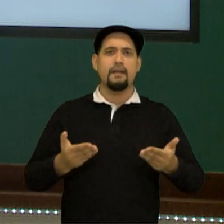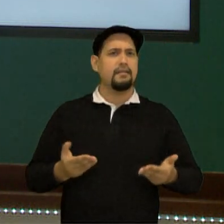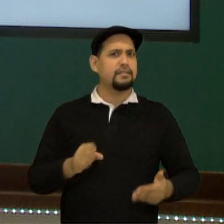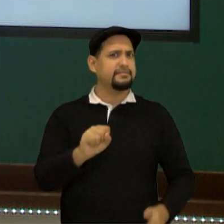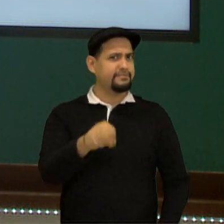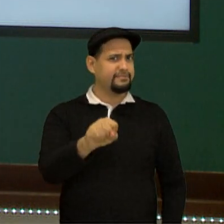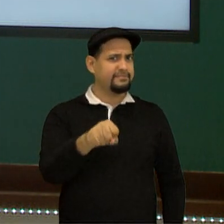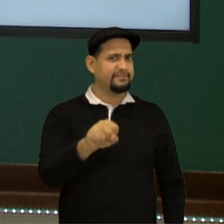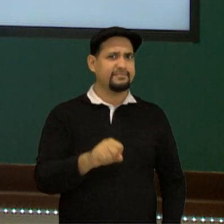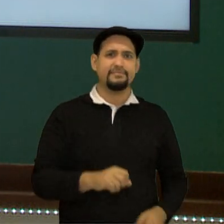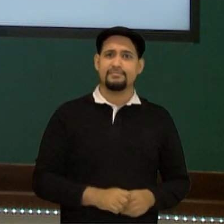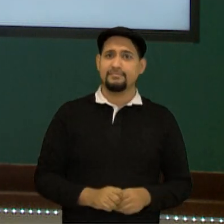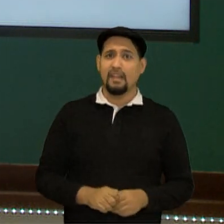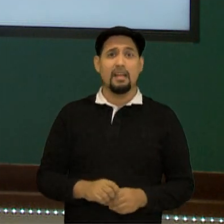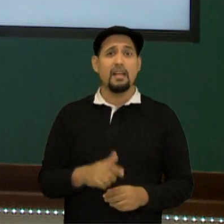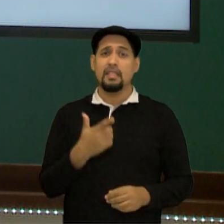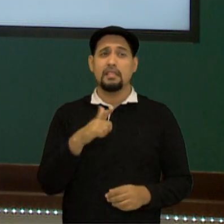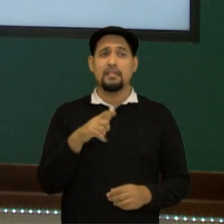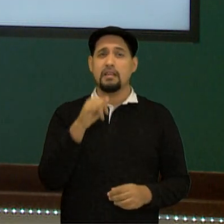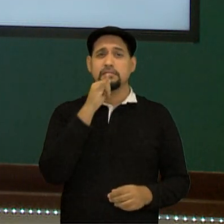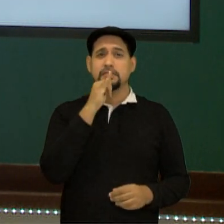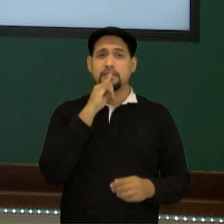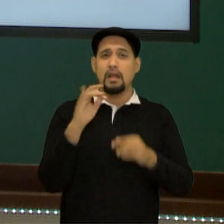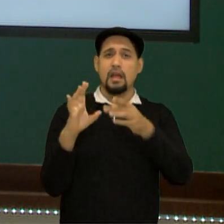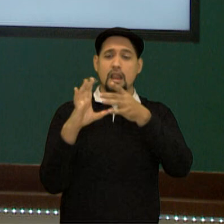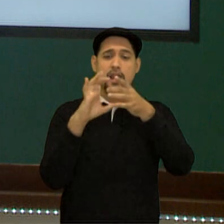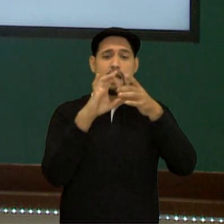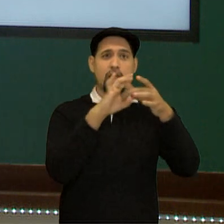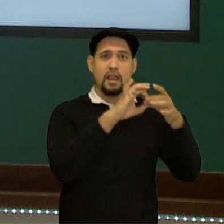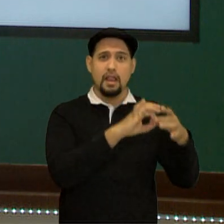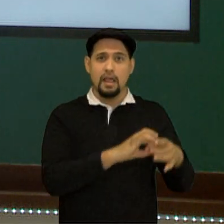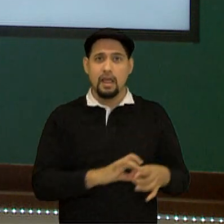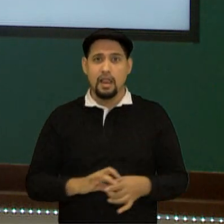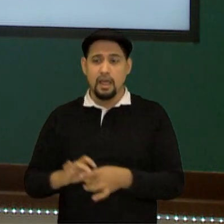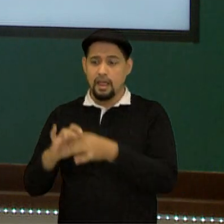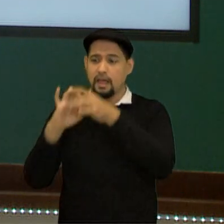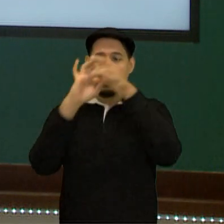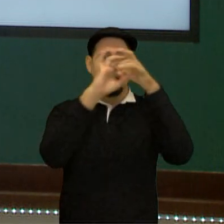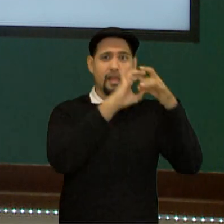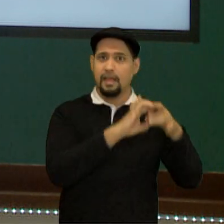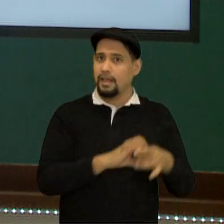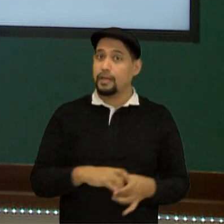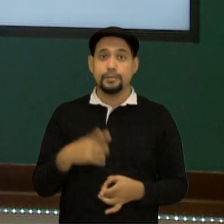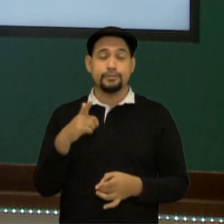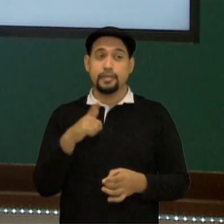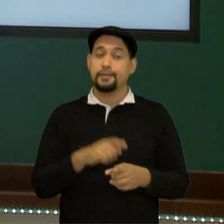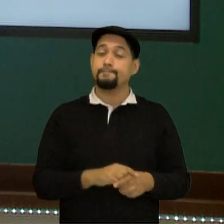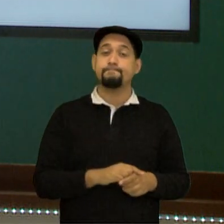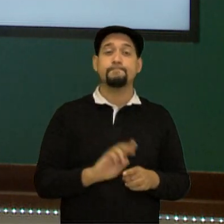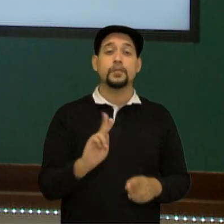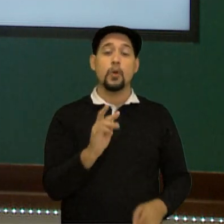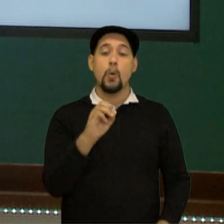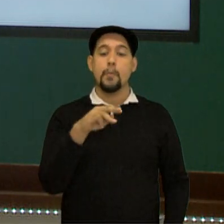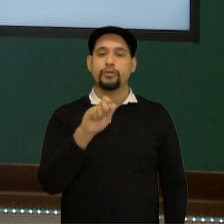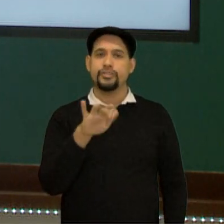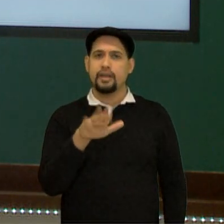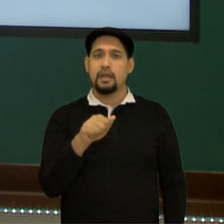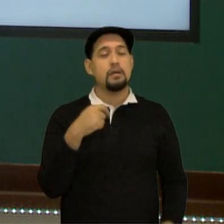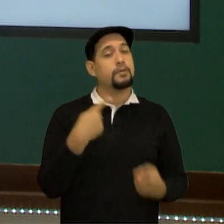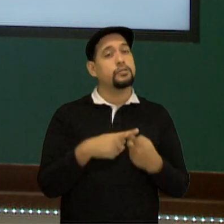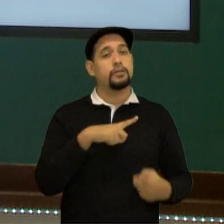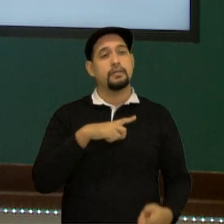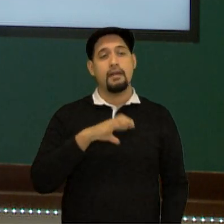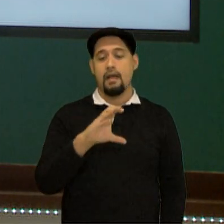sim, não tem as extremidades ligando-se formando um ciclo. Ela é classificada como homogênea, só tem